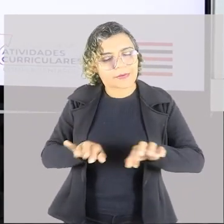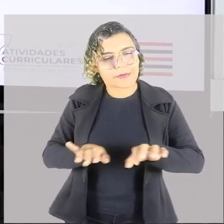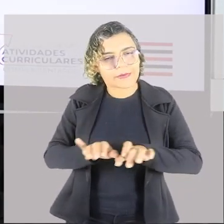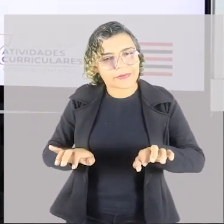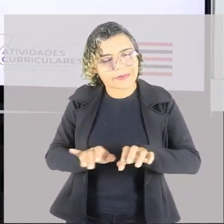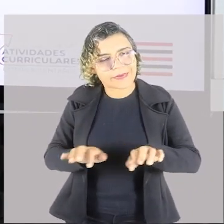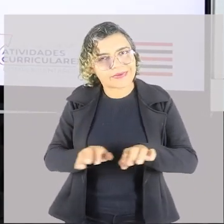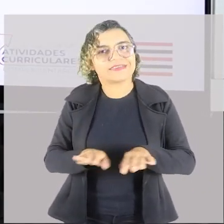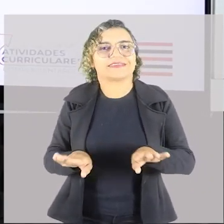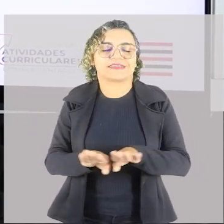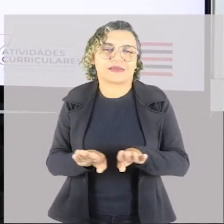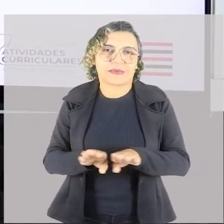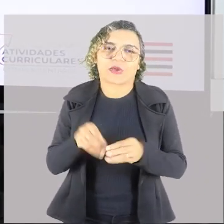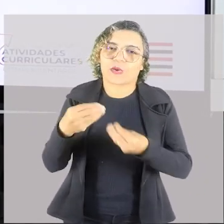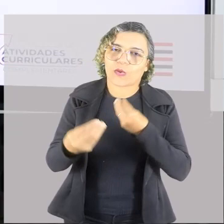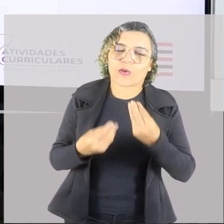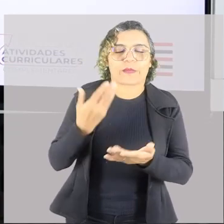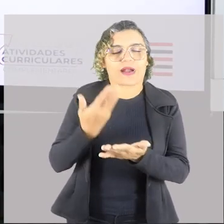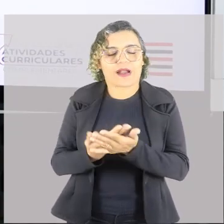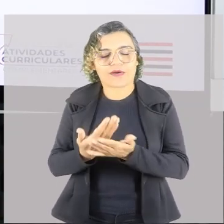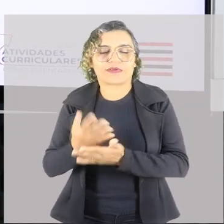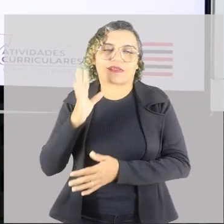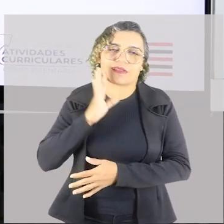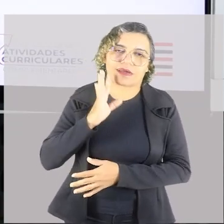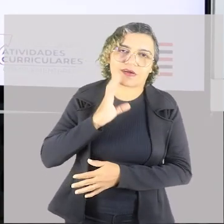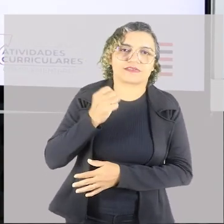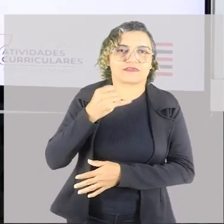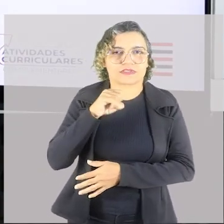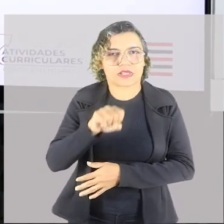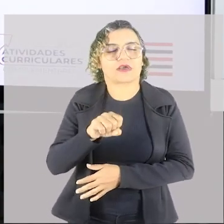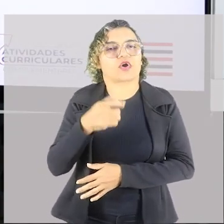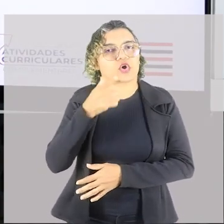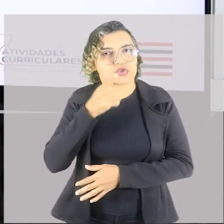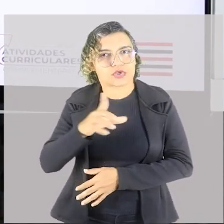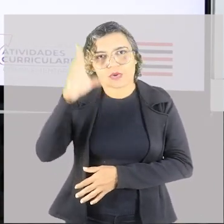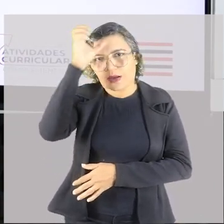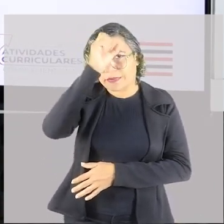aí, diz o que você achou da aula, se foi bacana, se você conseguiu aprender